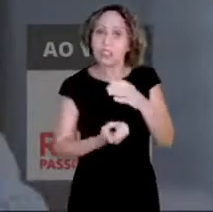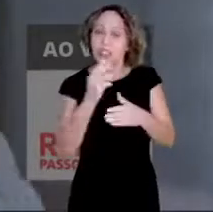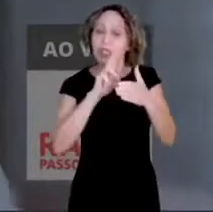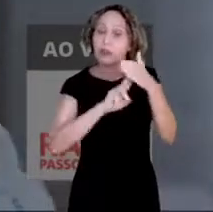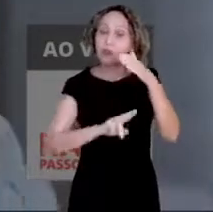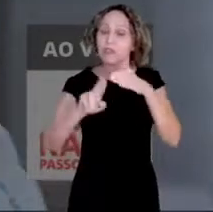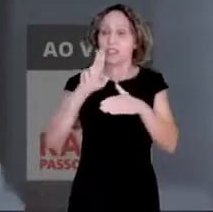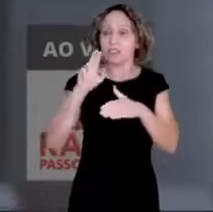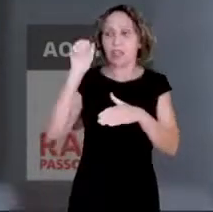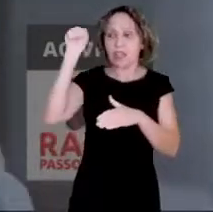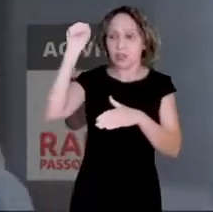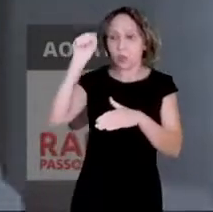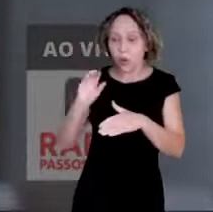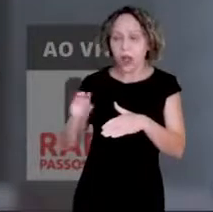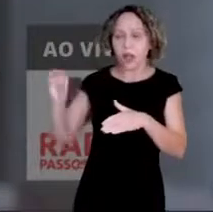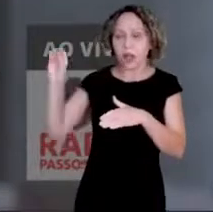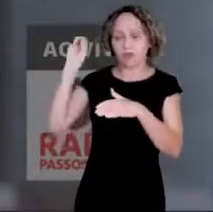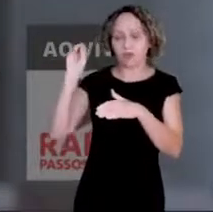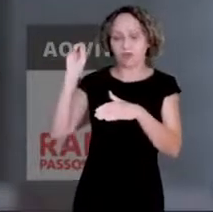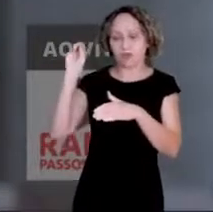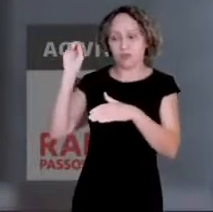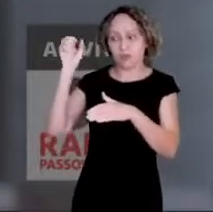em 1920.